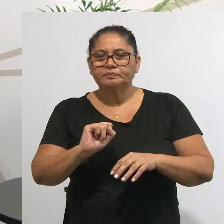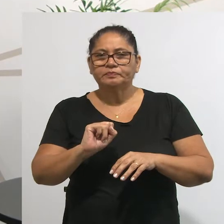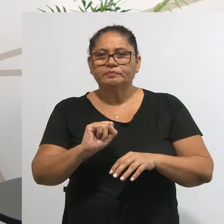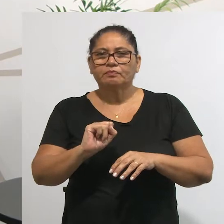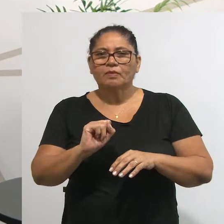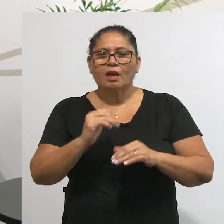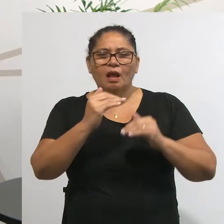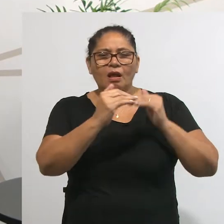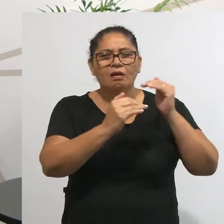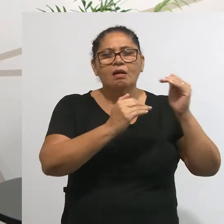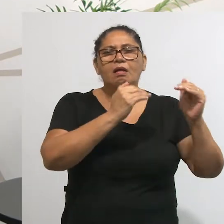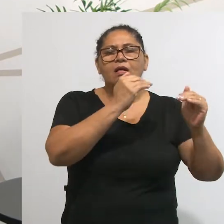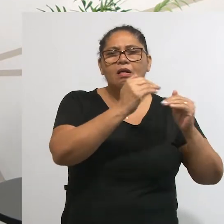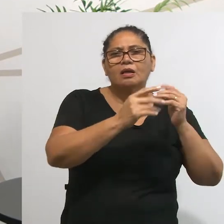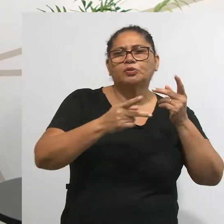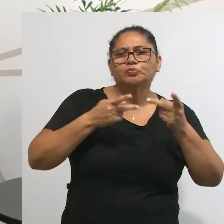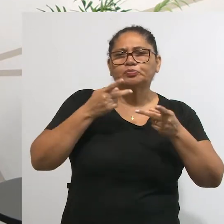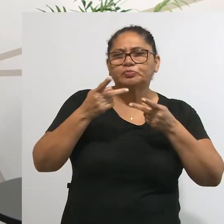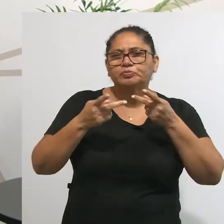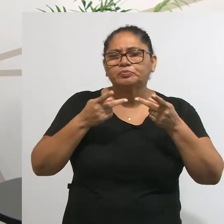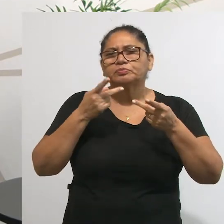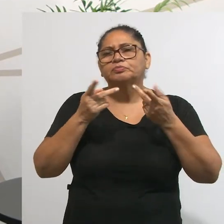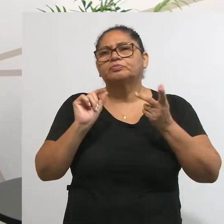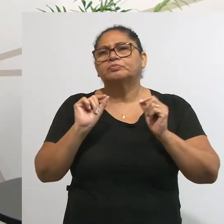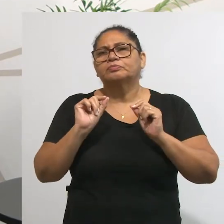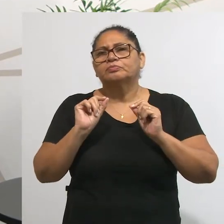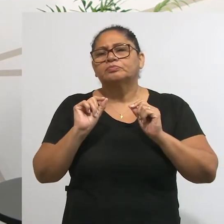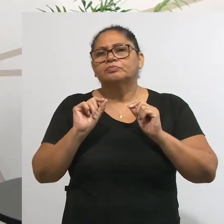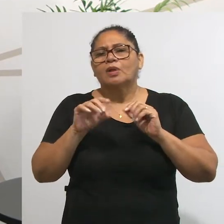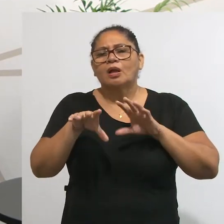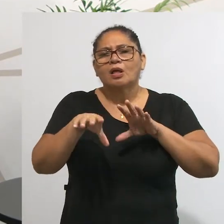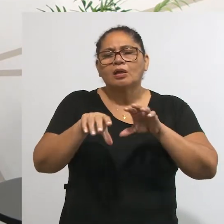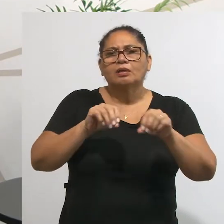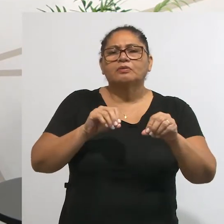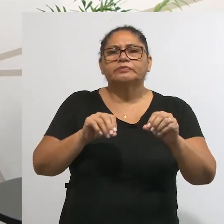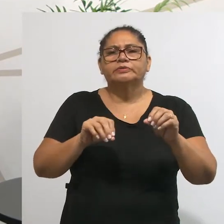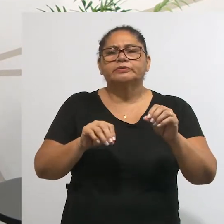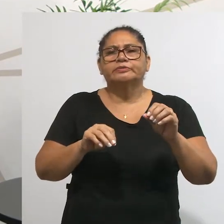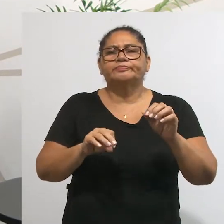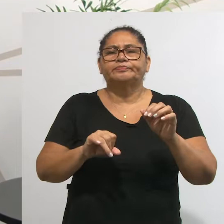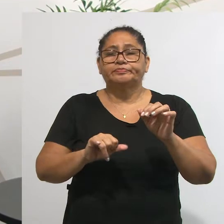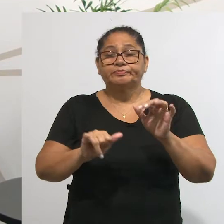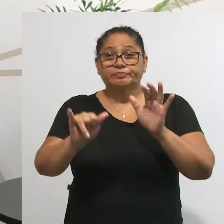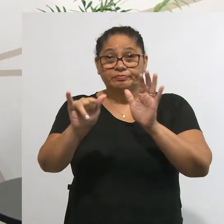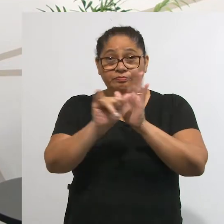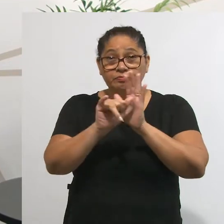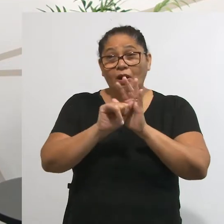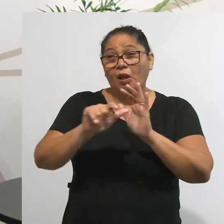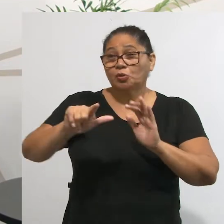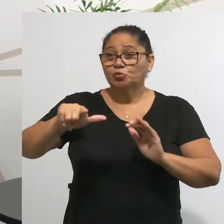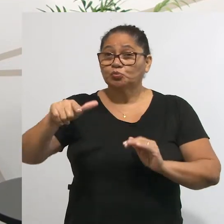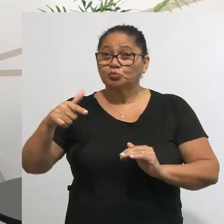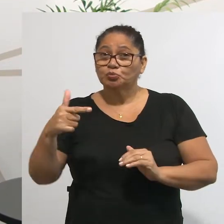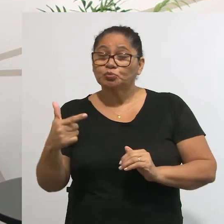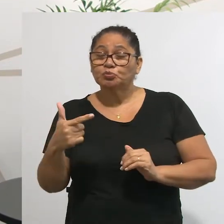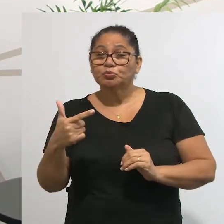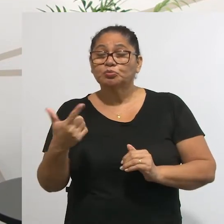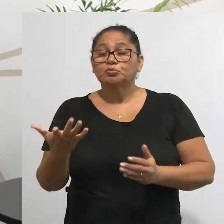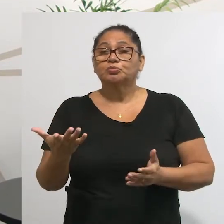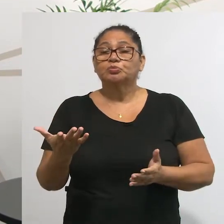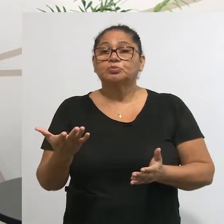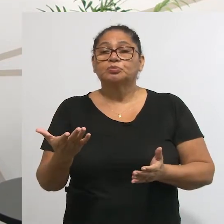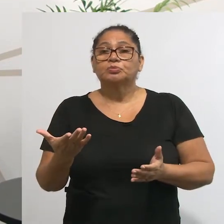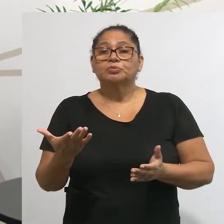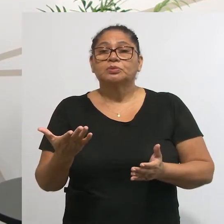é a construção do diálogo que forma essa minha própria identidade e a identidade do outro. E a gente se